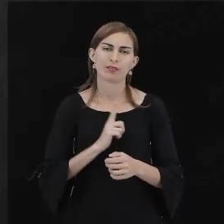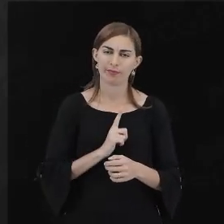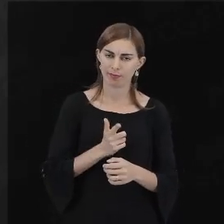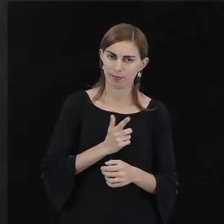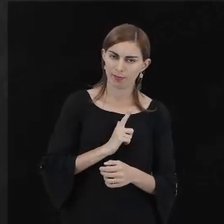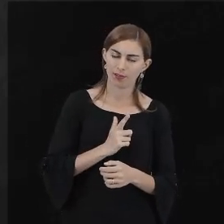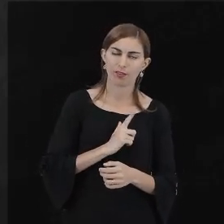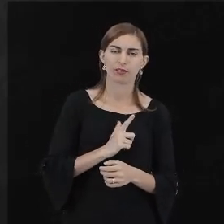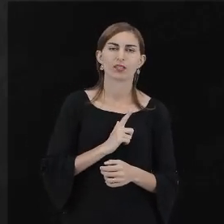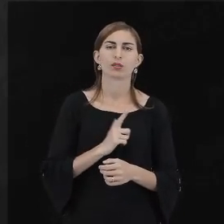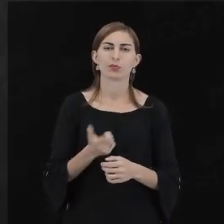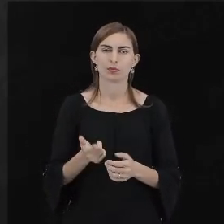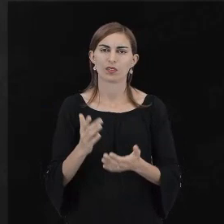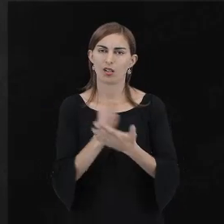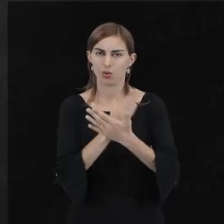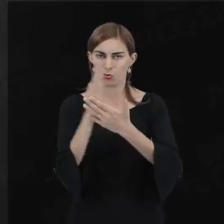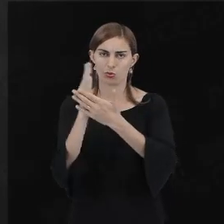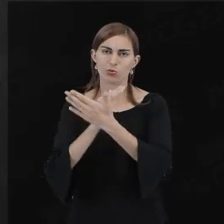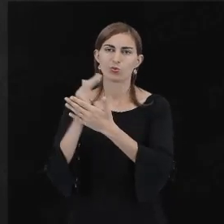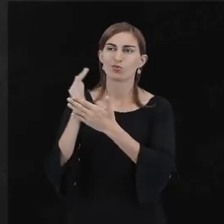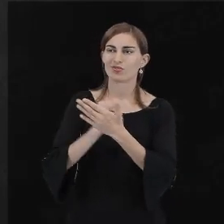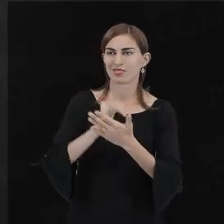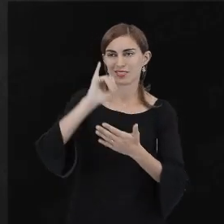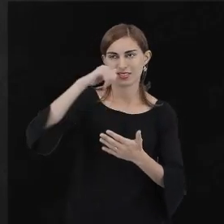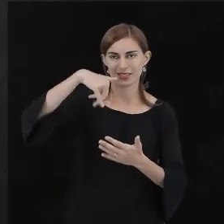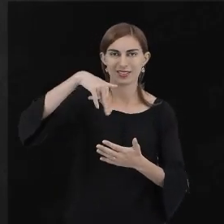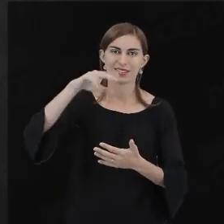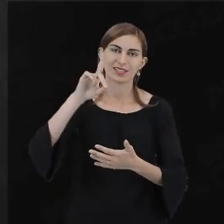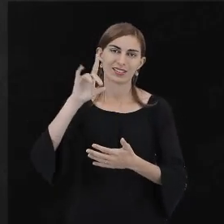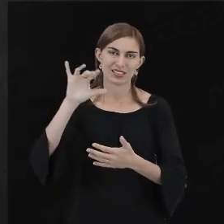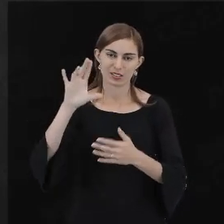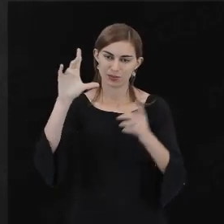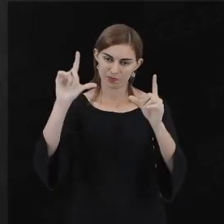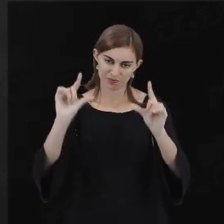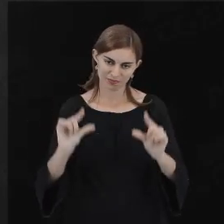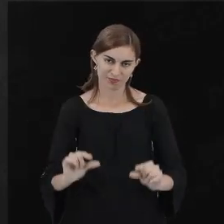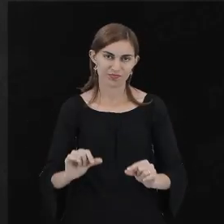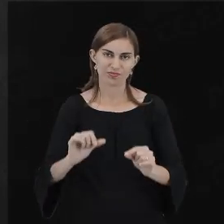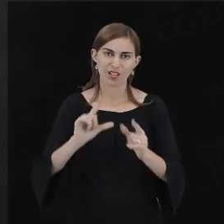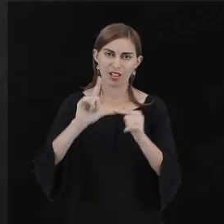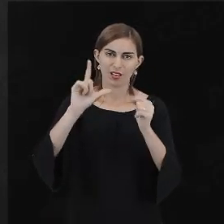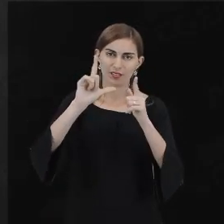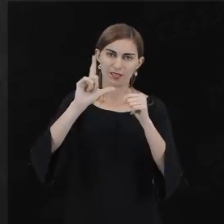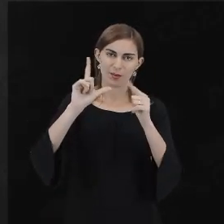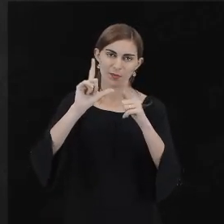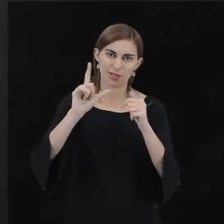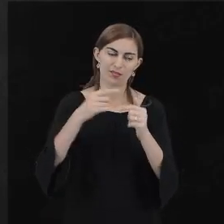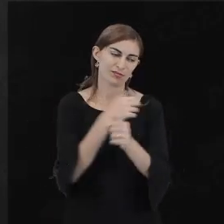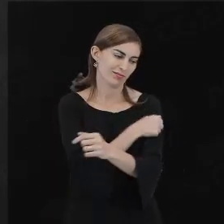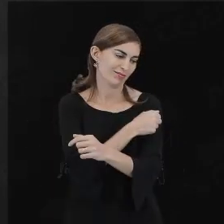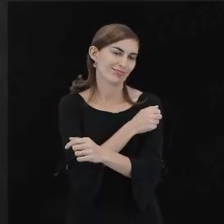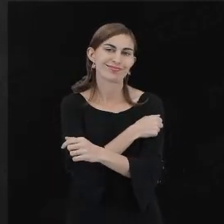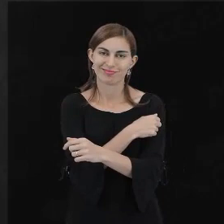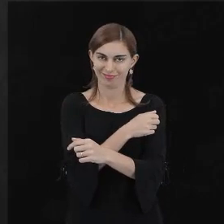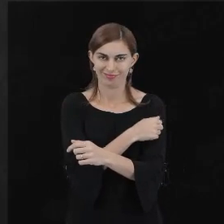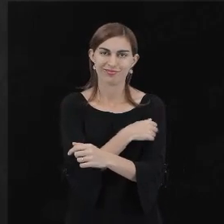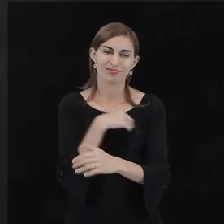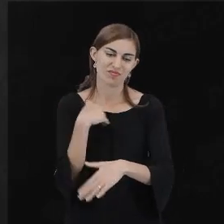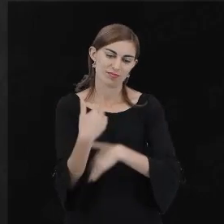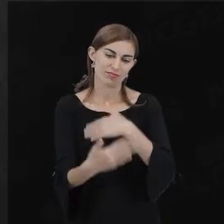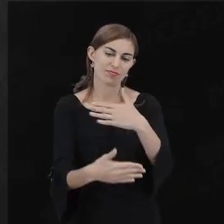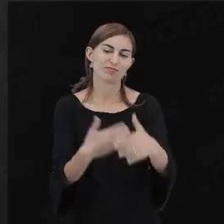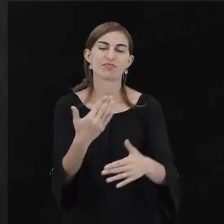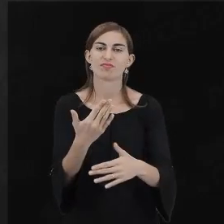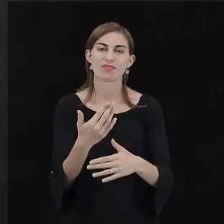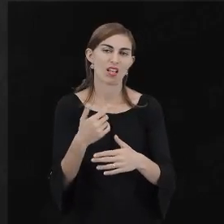fato, ainda alguns índices baixos de letramento dos nossos estudantes, os desempenhos ainda